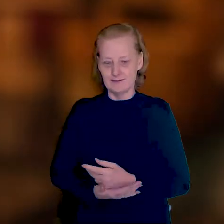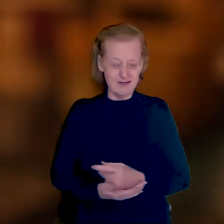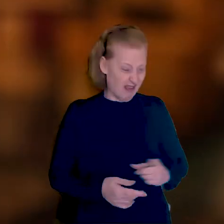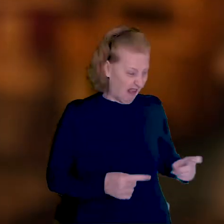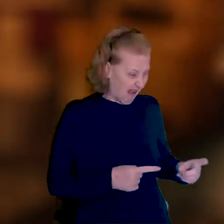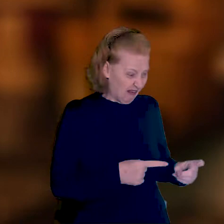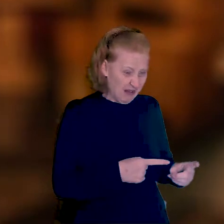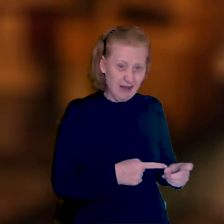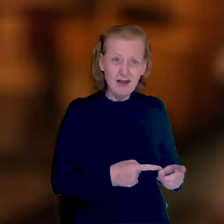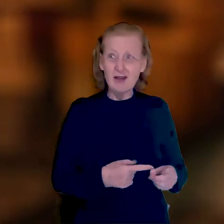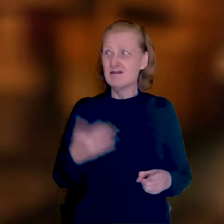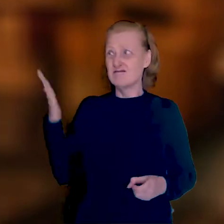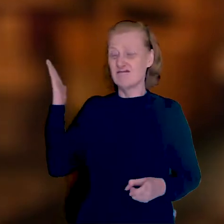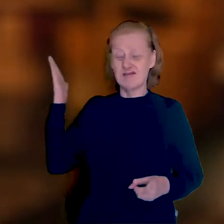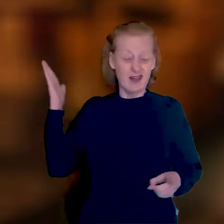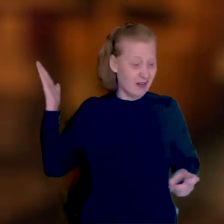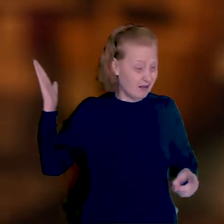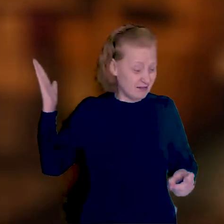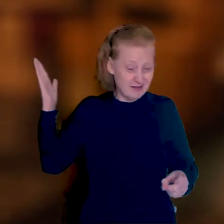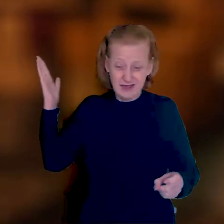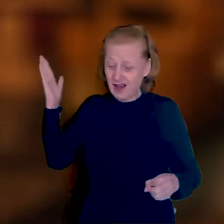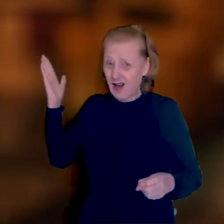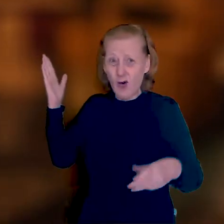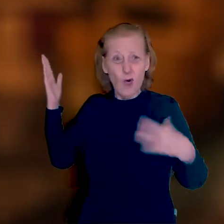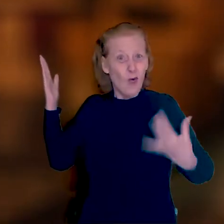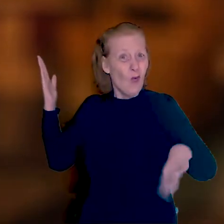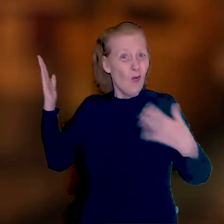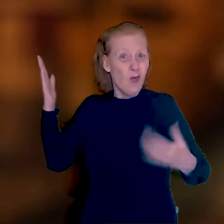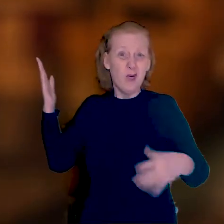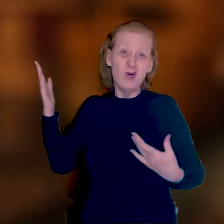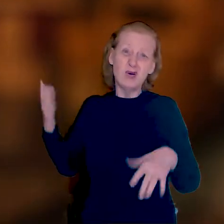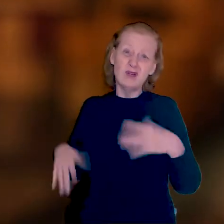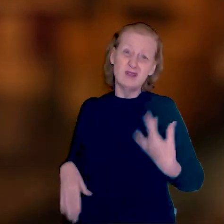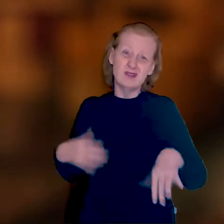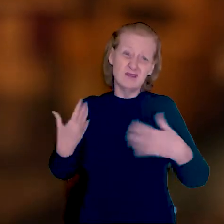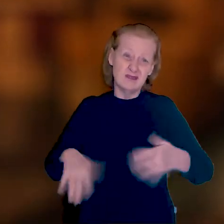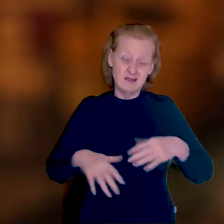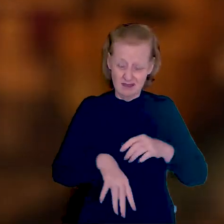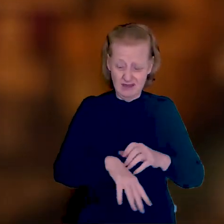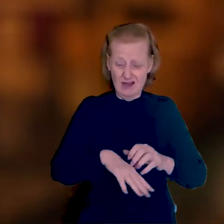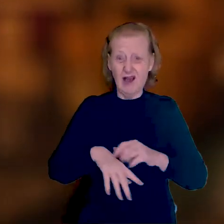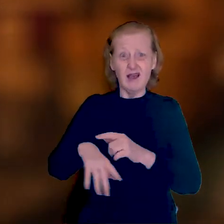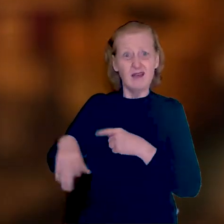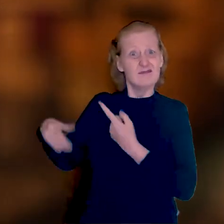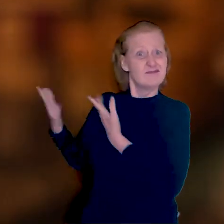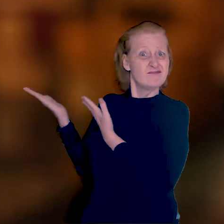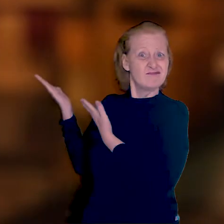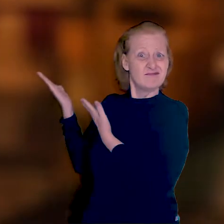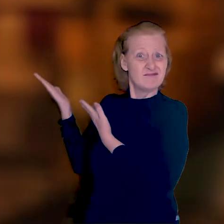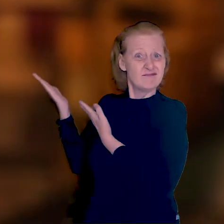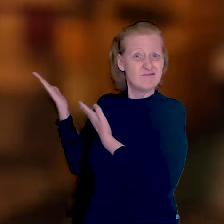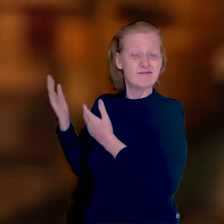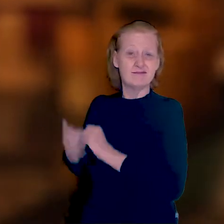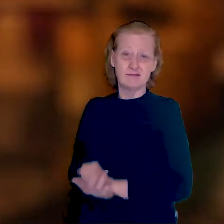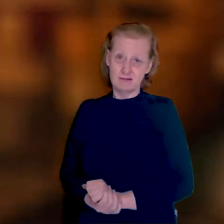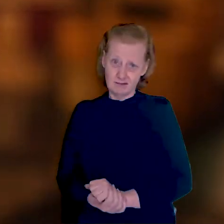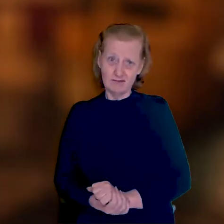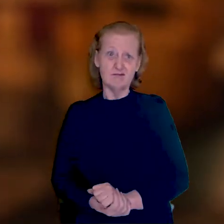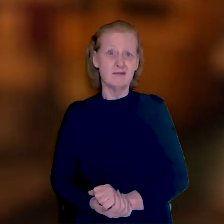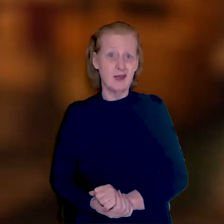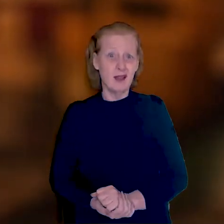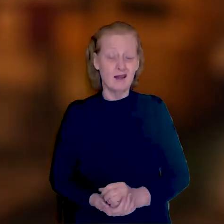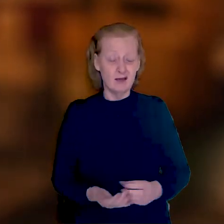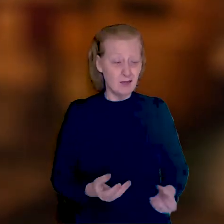fuorídeos são tanto que ele tá até saindo da garrafa, tá? Aqui, ó, estão saindo da garrafa,